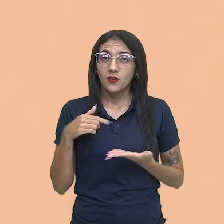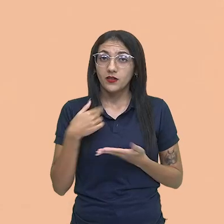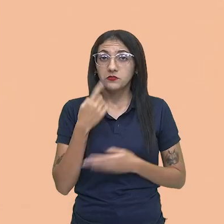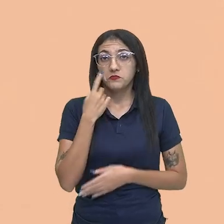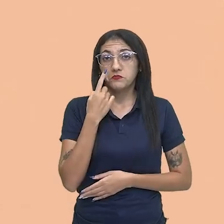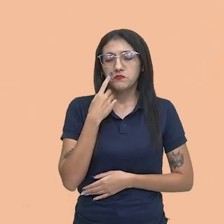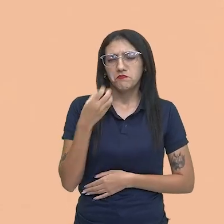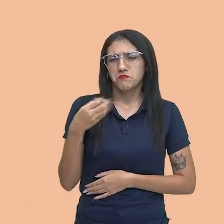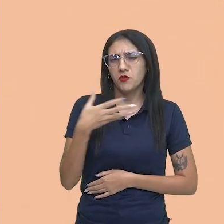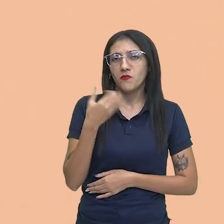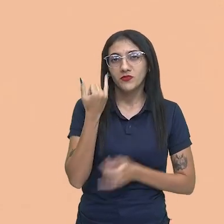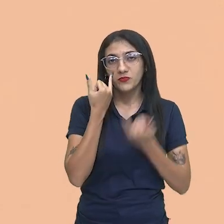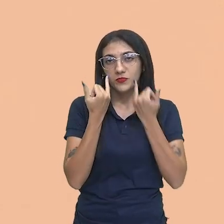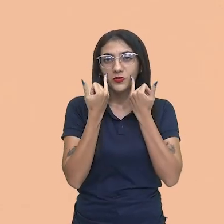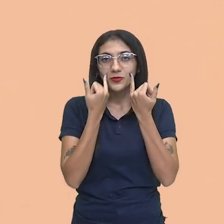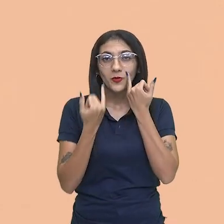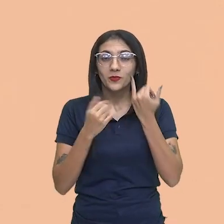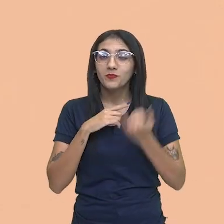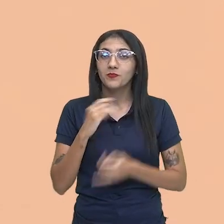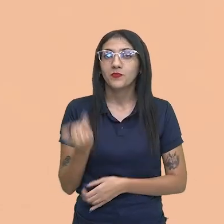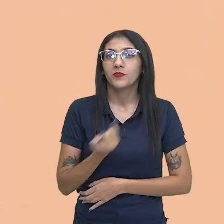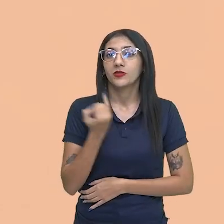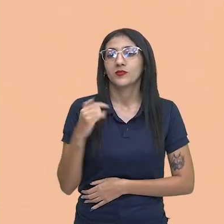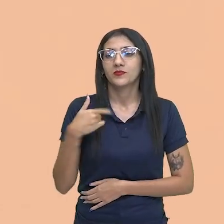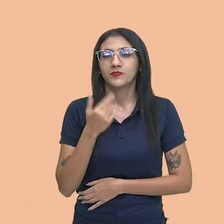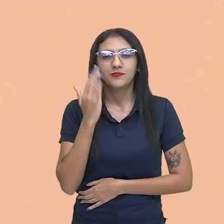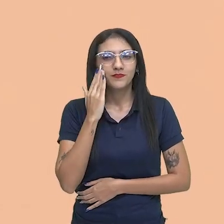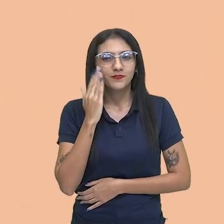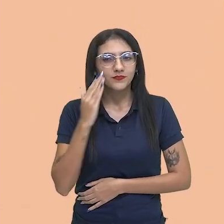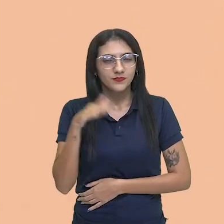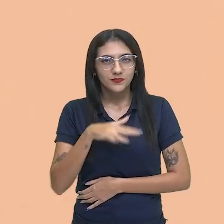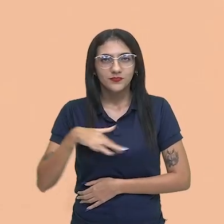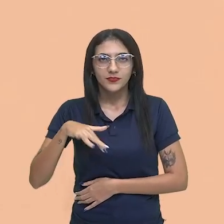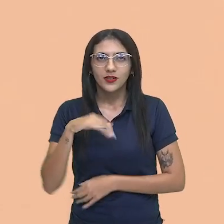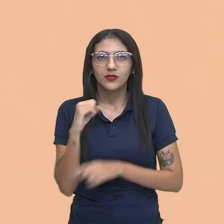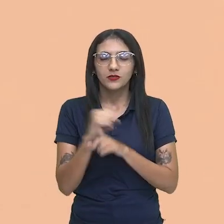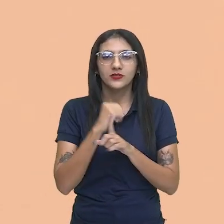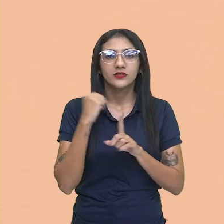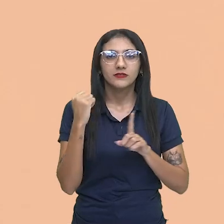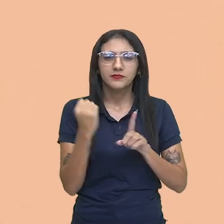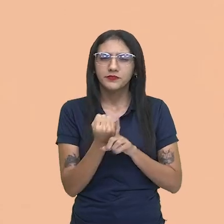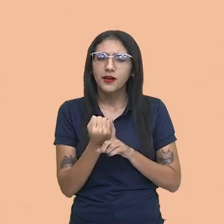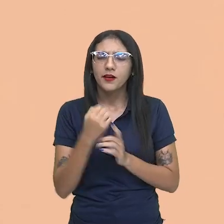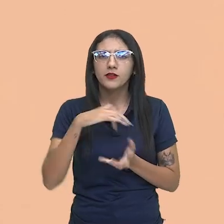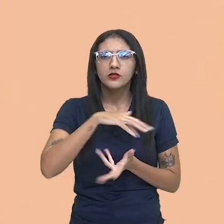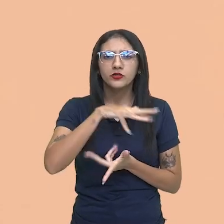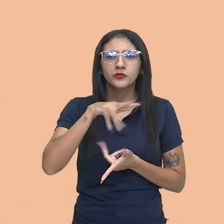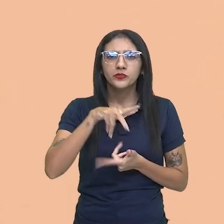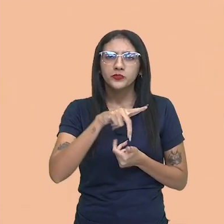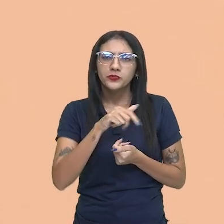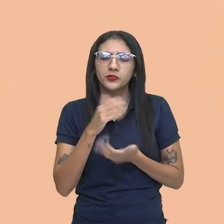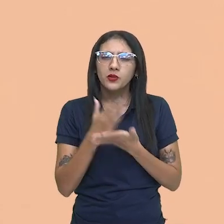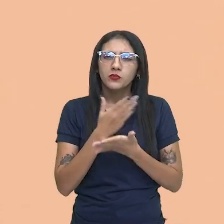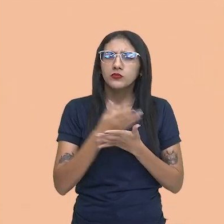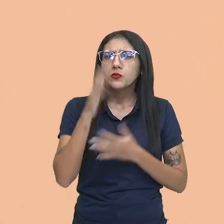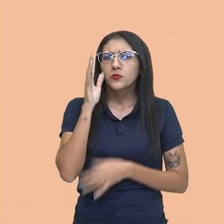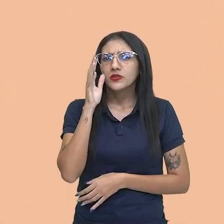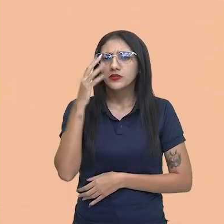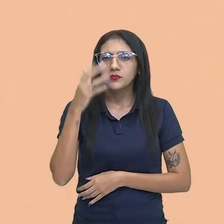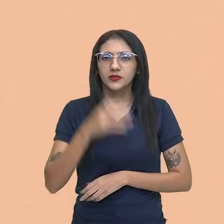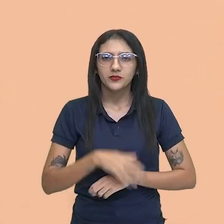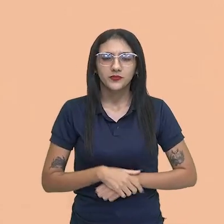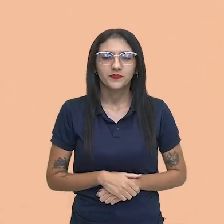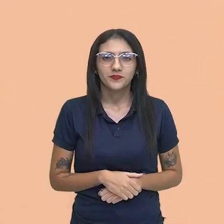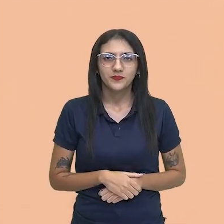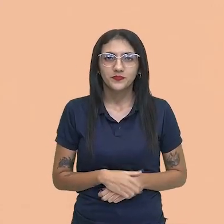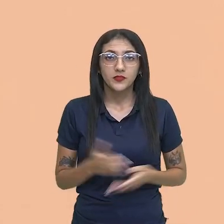informações que são importantes para a gente entender aí a sociedade, entender aí o nosso planeta, né, algumas situações que acontecem. Vamos